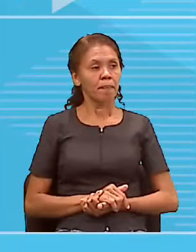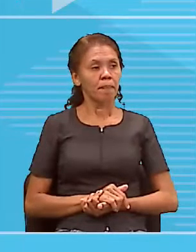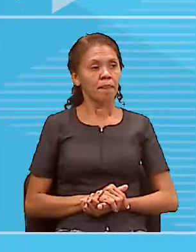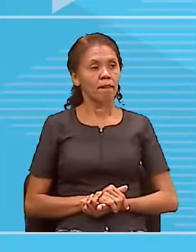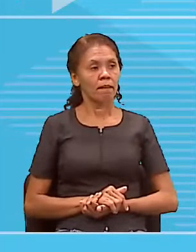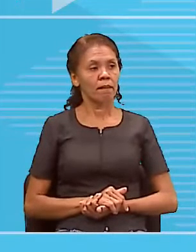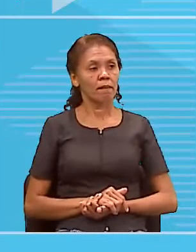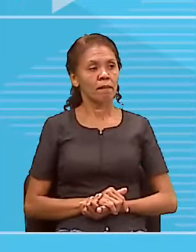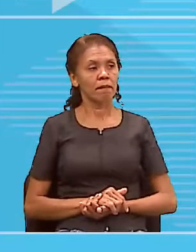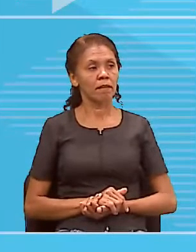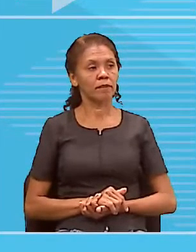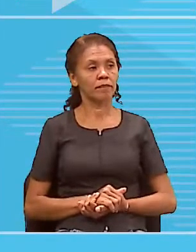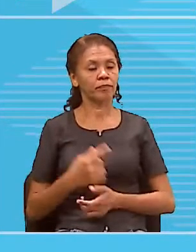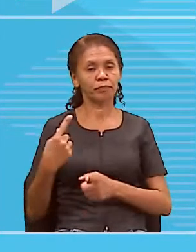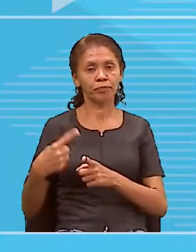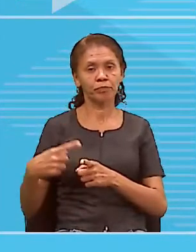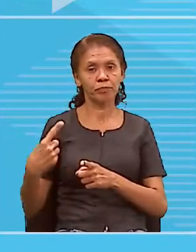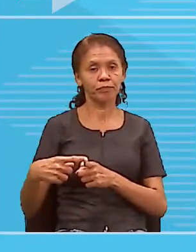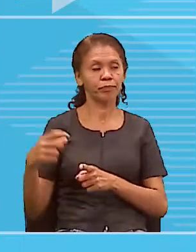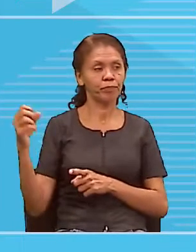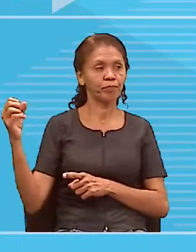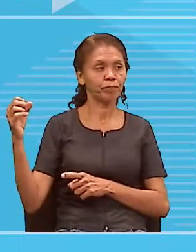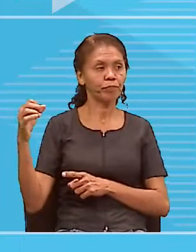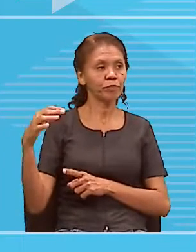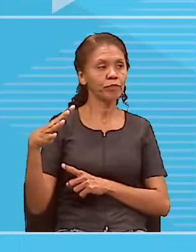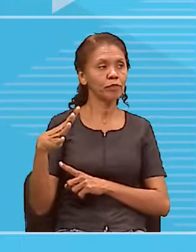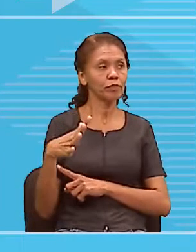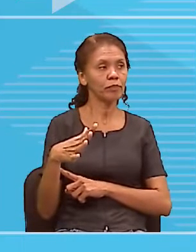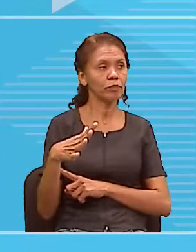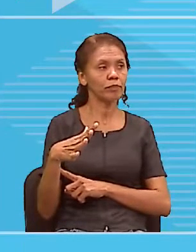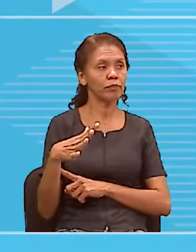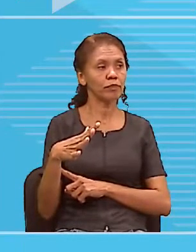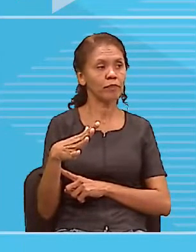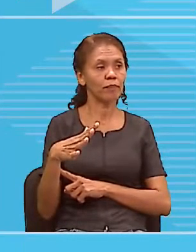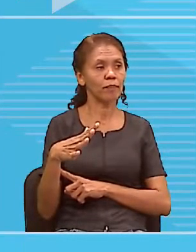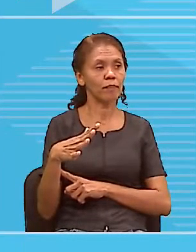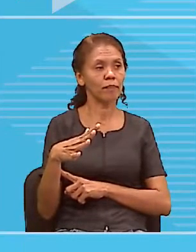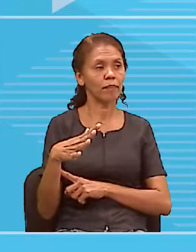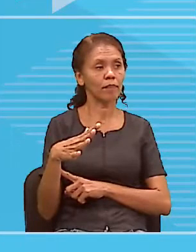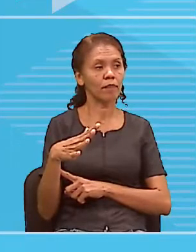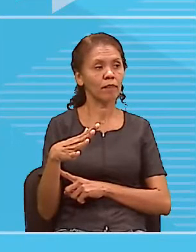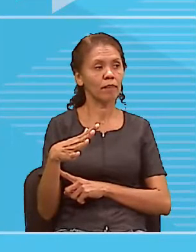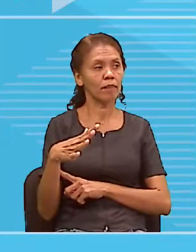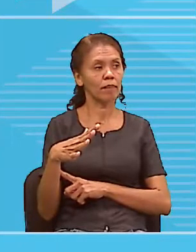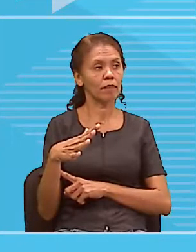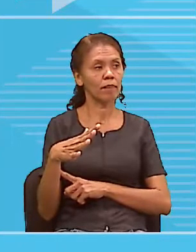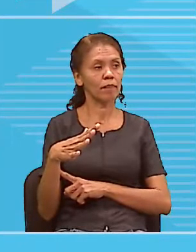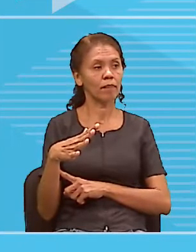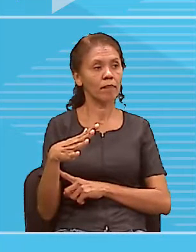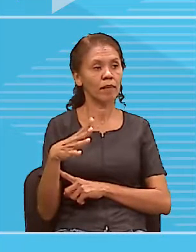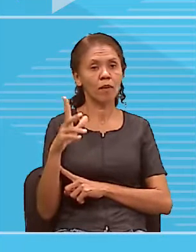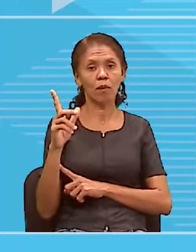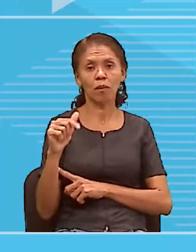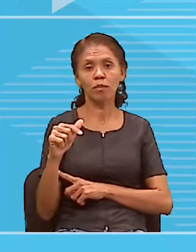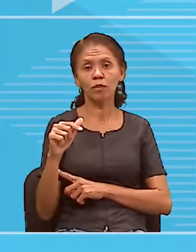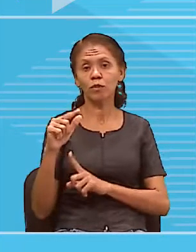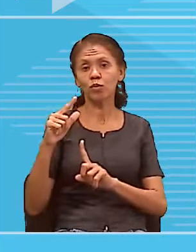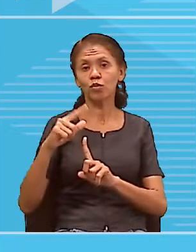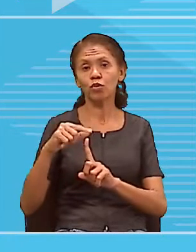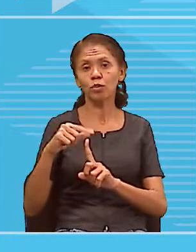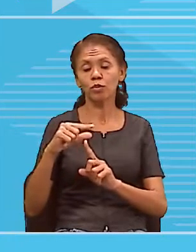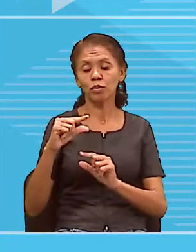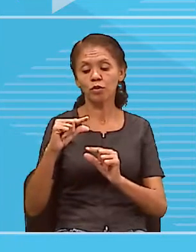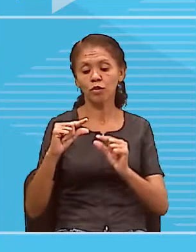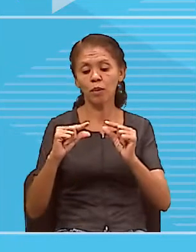Porque a luz ela se comportava de acordo com a ideia da época como uma partícula